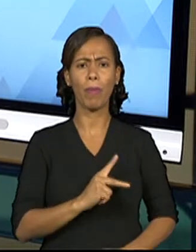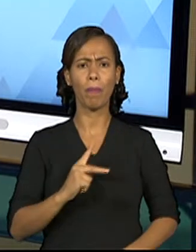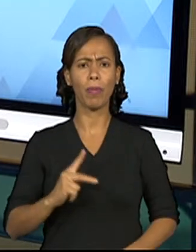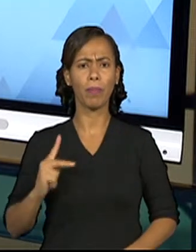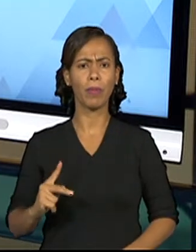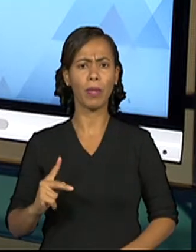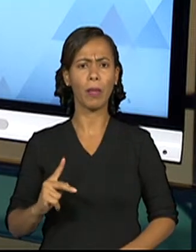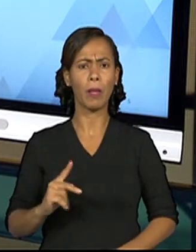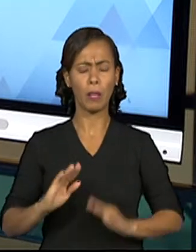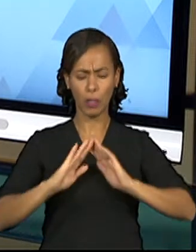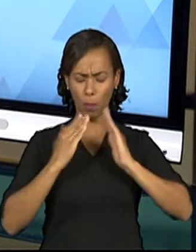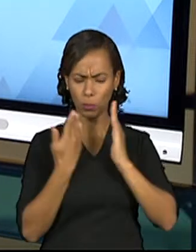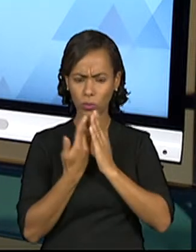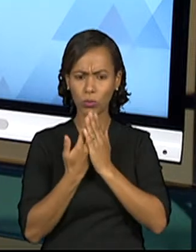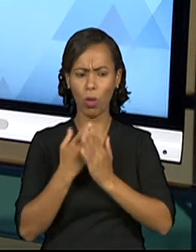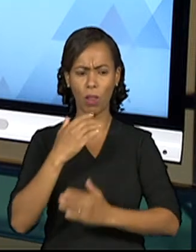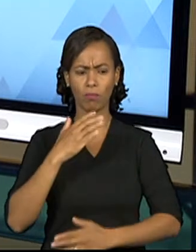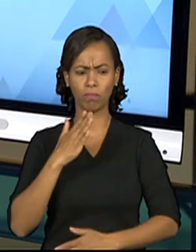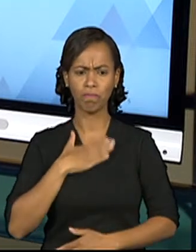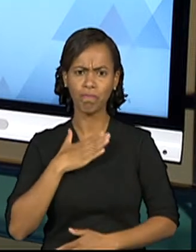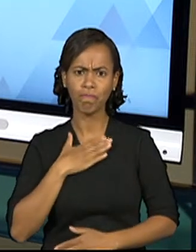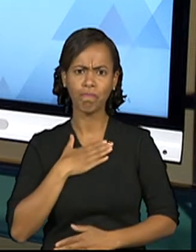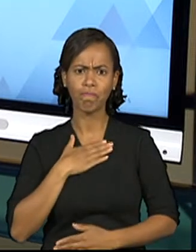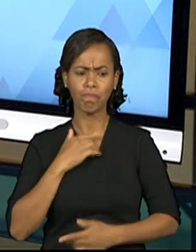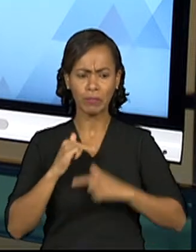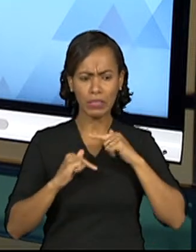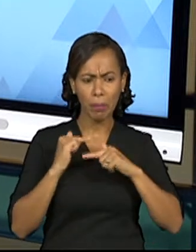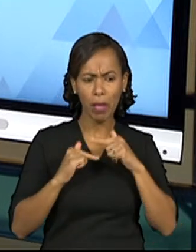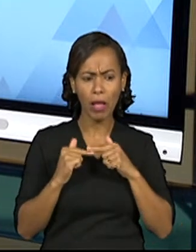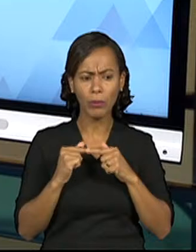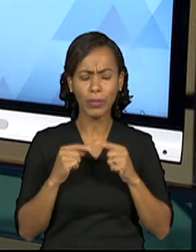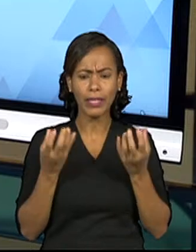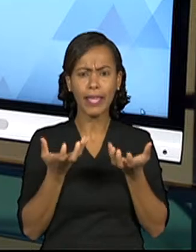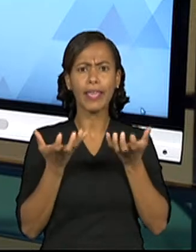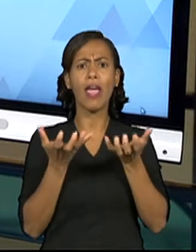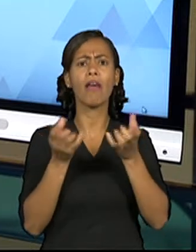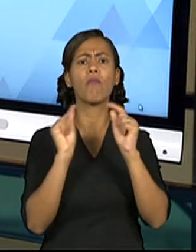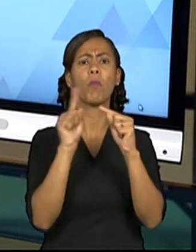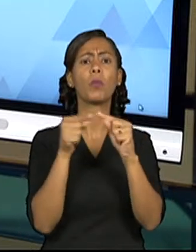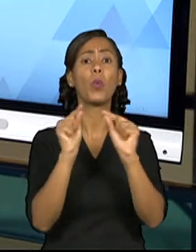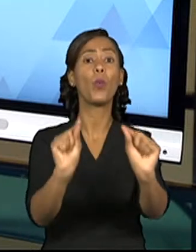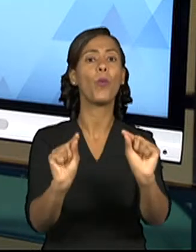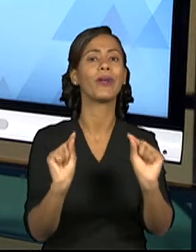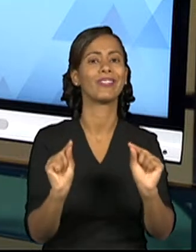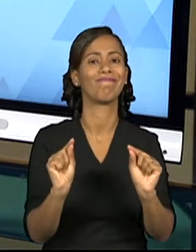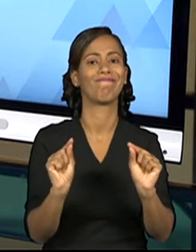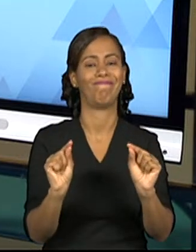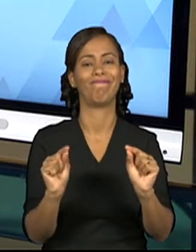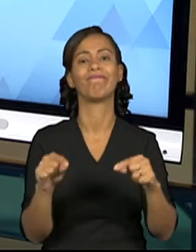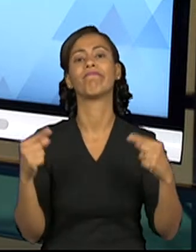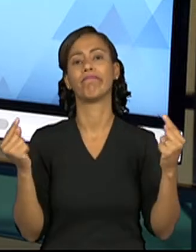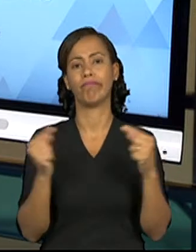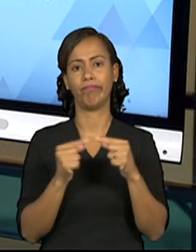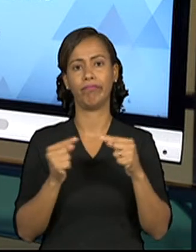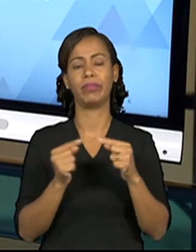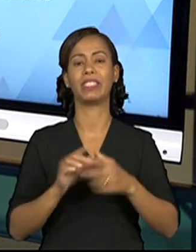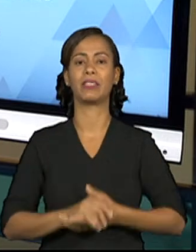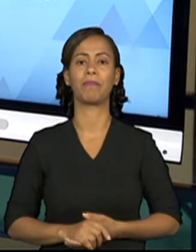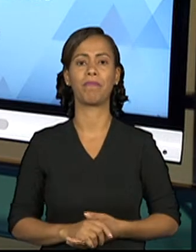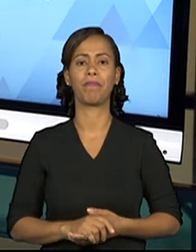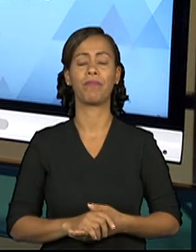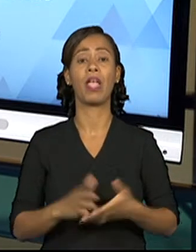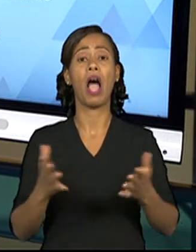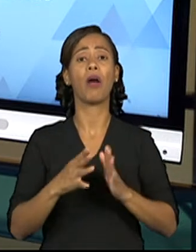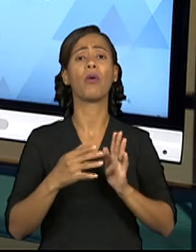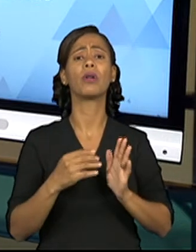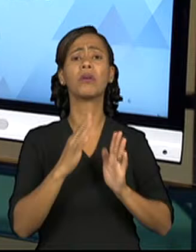formar, com as características desse aluno. Então, o que a gente pode falar ou apresentar sobre essa organização e sobre esse desenvolvimento